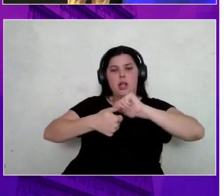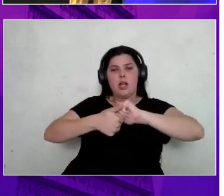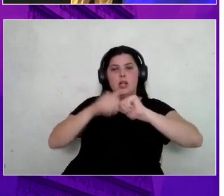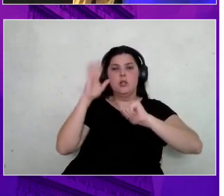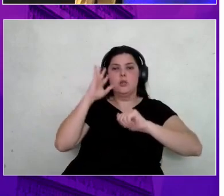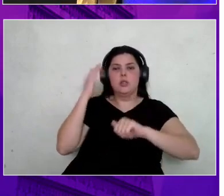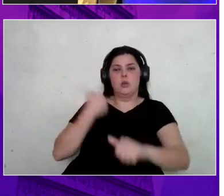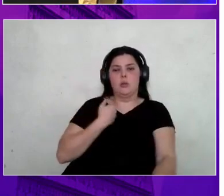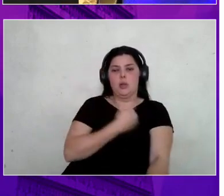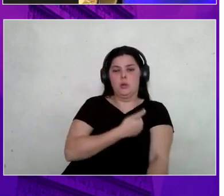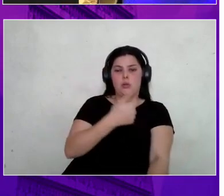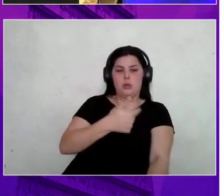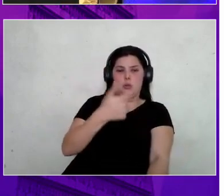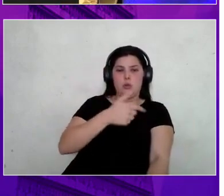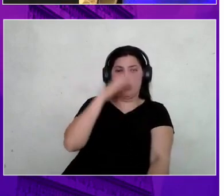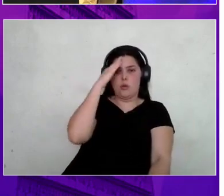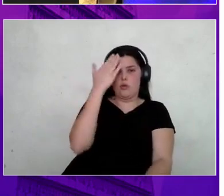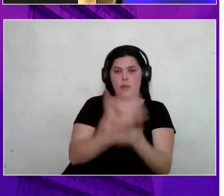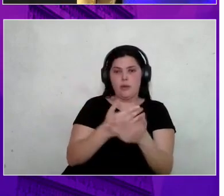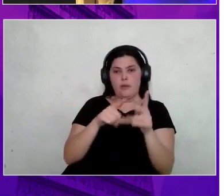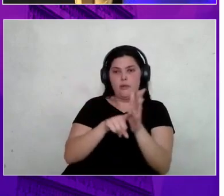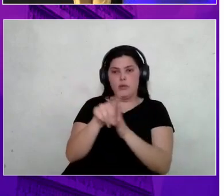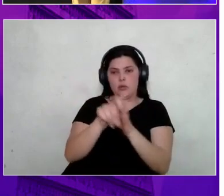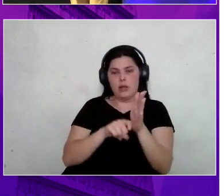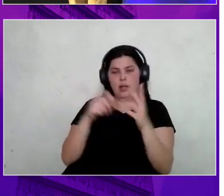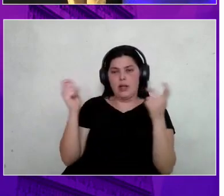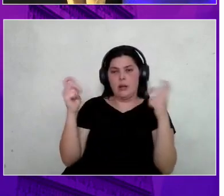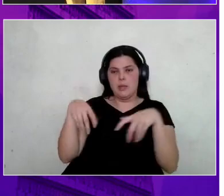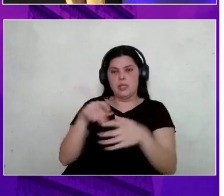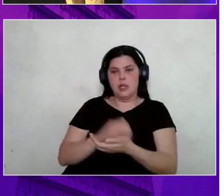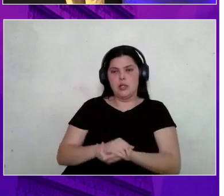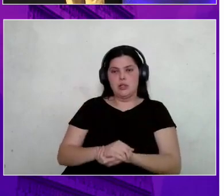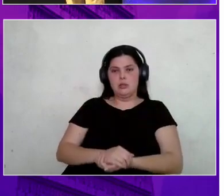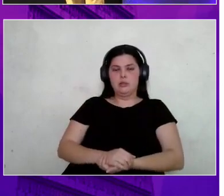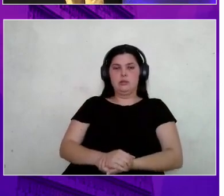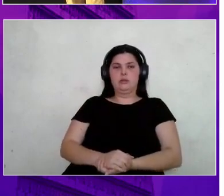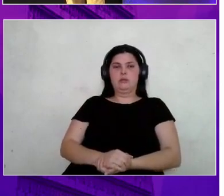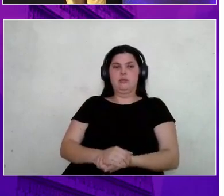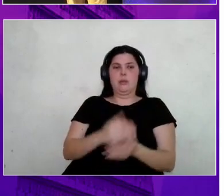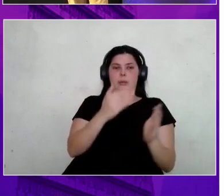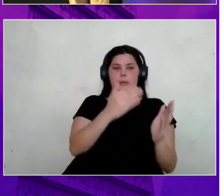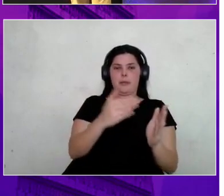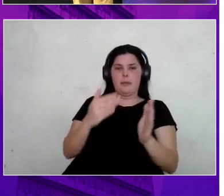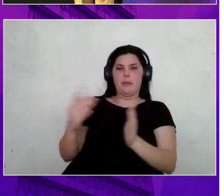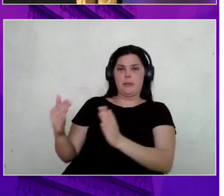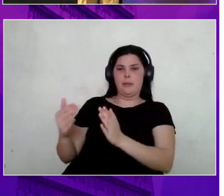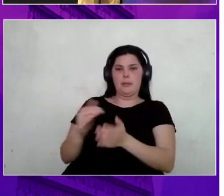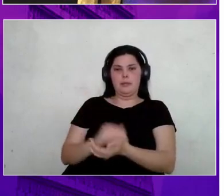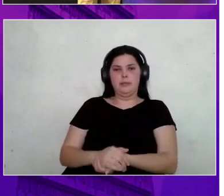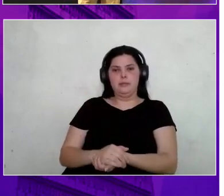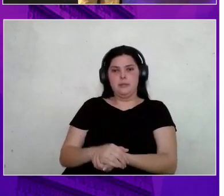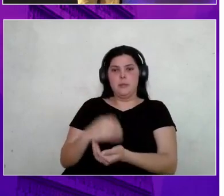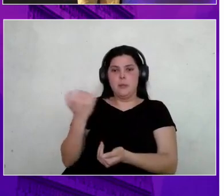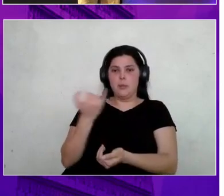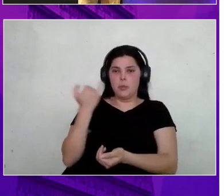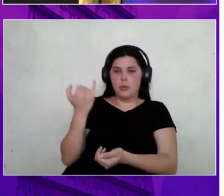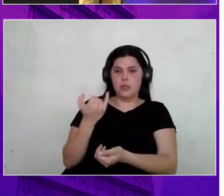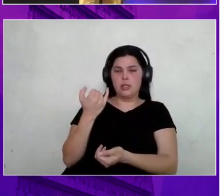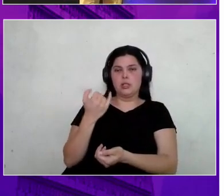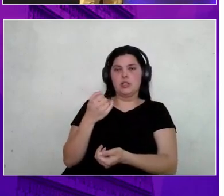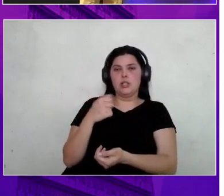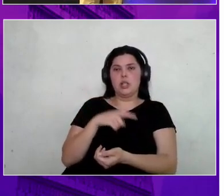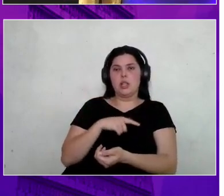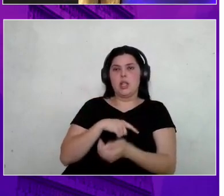é confiabilidade, funcionalidade e eficiência. Exatamente nessa ordem, né? A importância de manter os